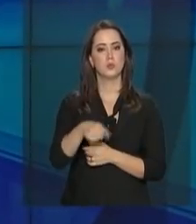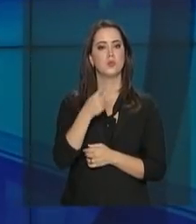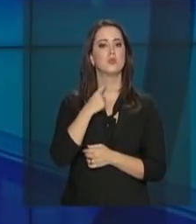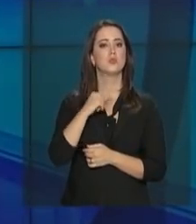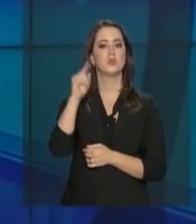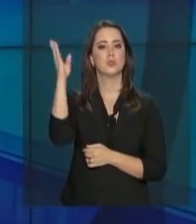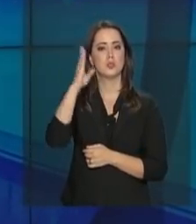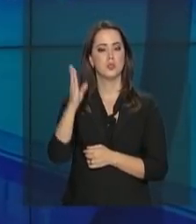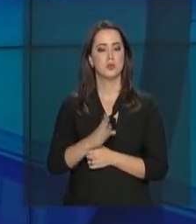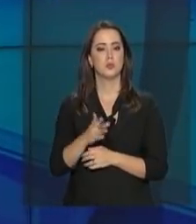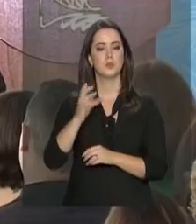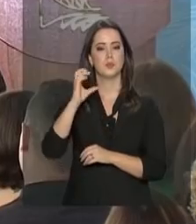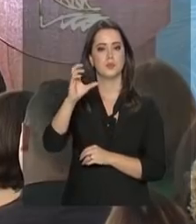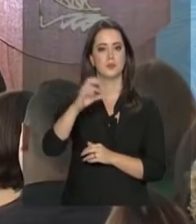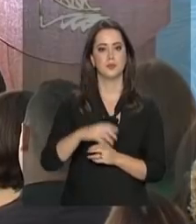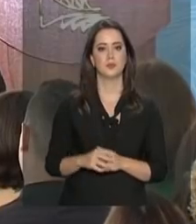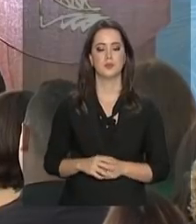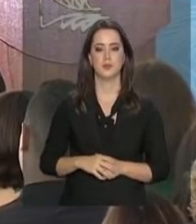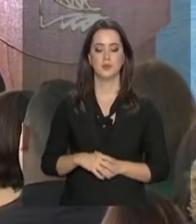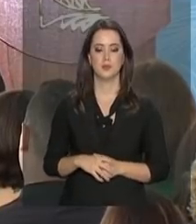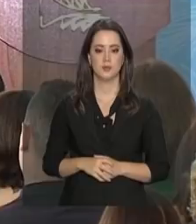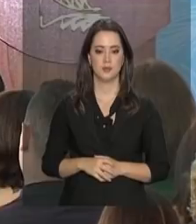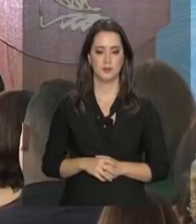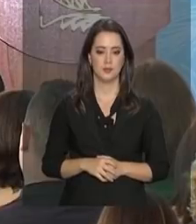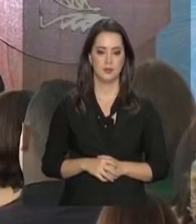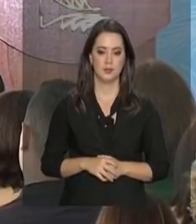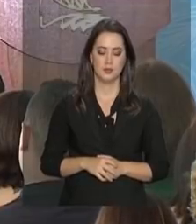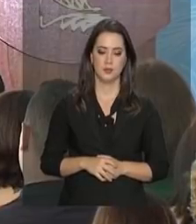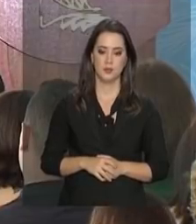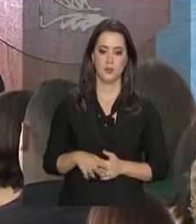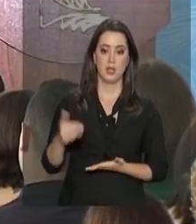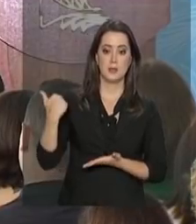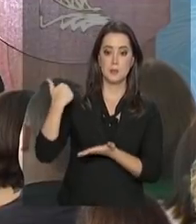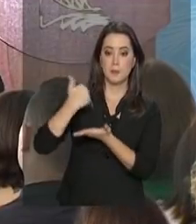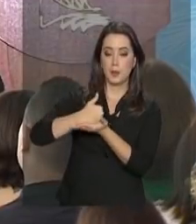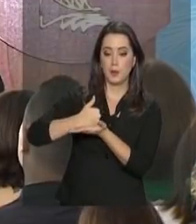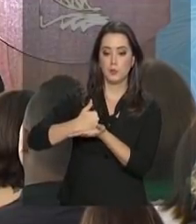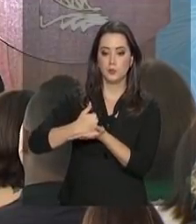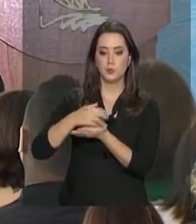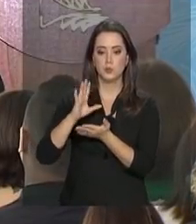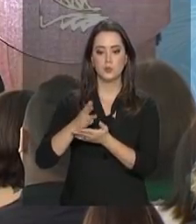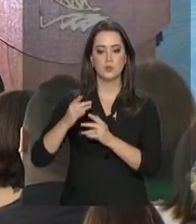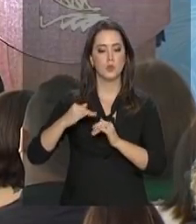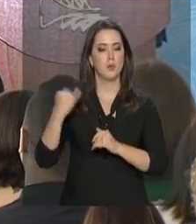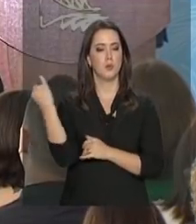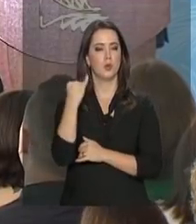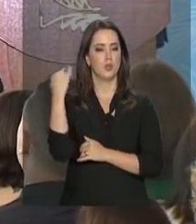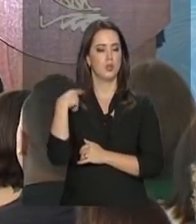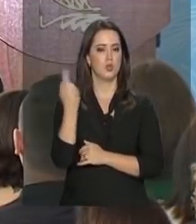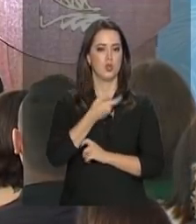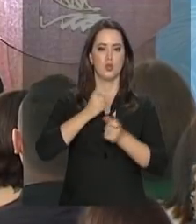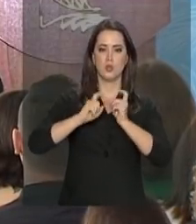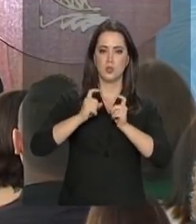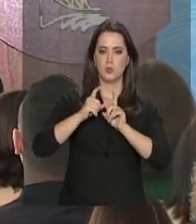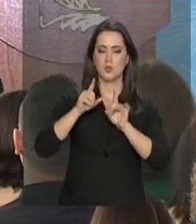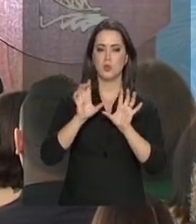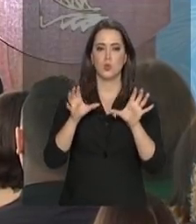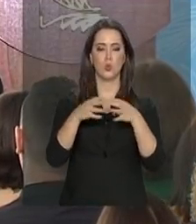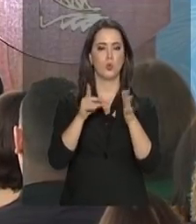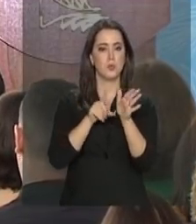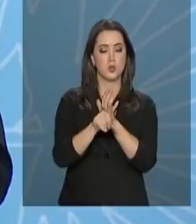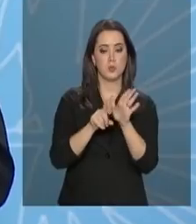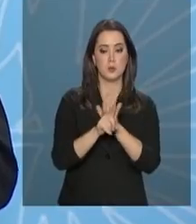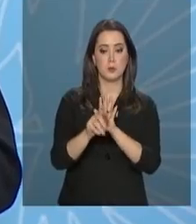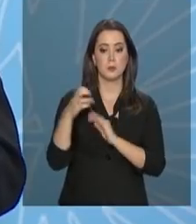brasileiro na ciência esse prêmio que curou a nossa gestão em especial no campo da pesquisa